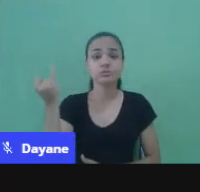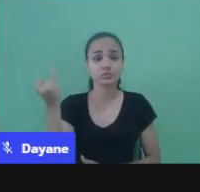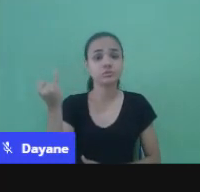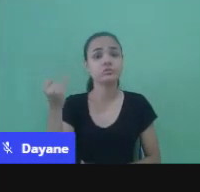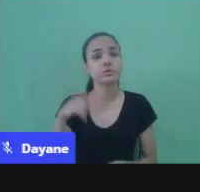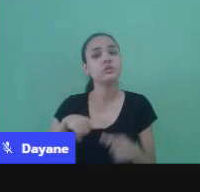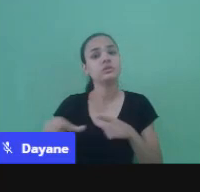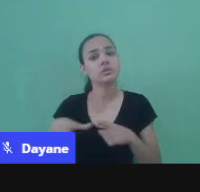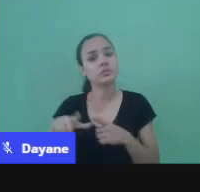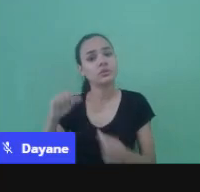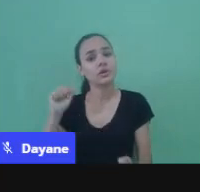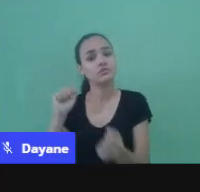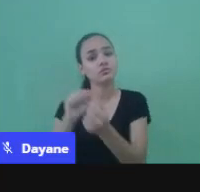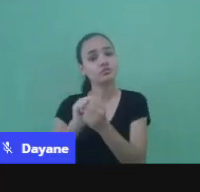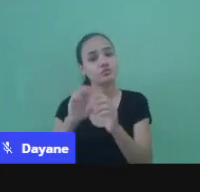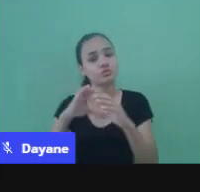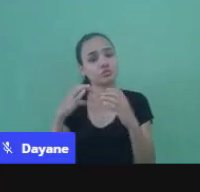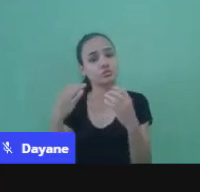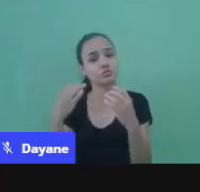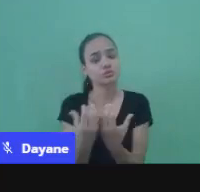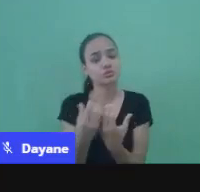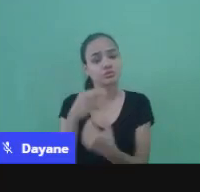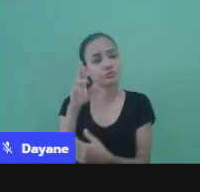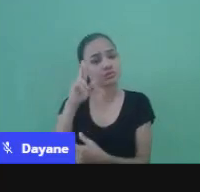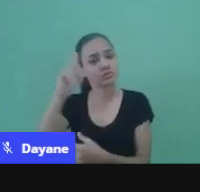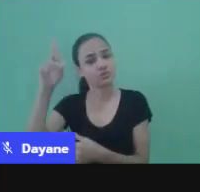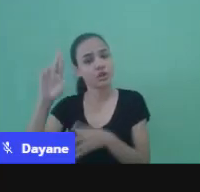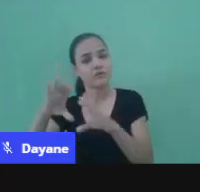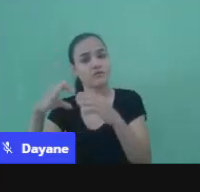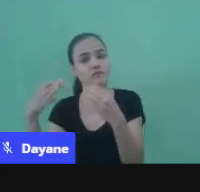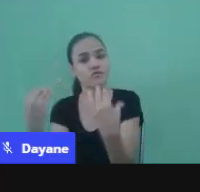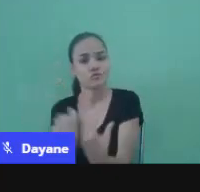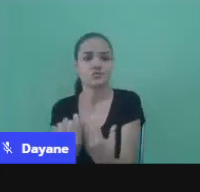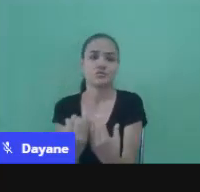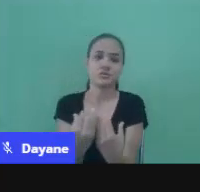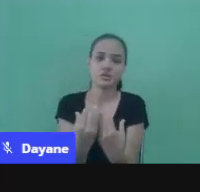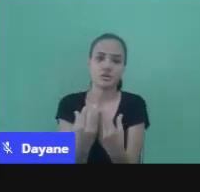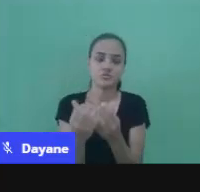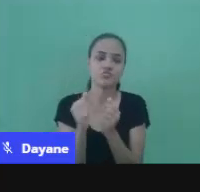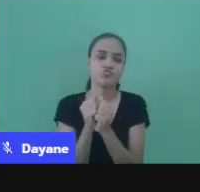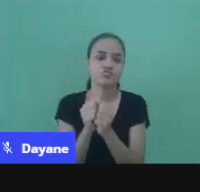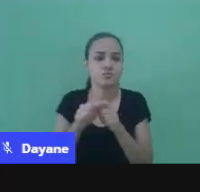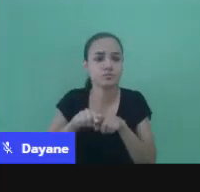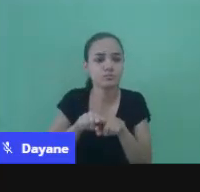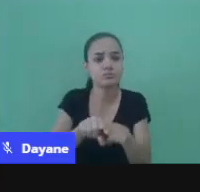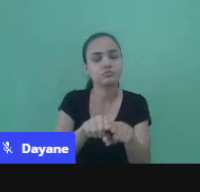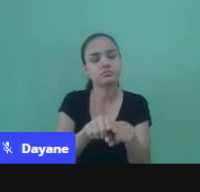né? E, claro, todo esse trabalho que estou falando para você de ciência,